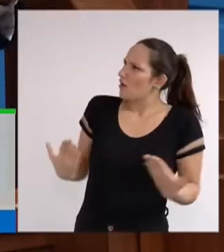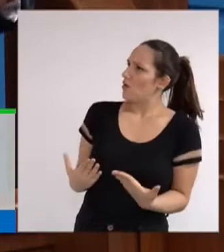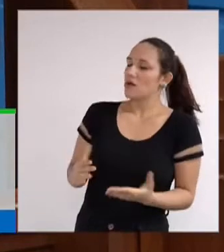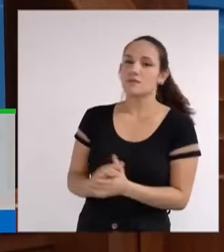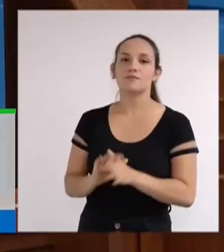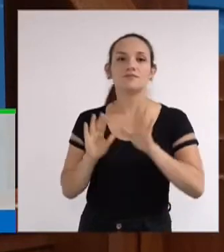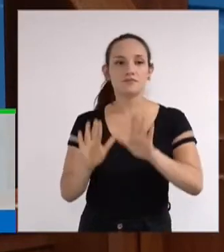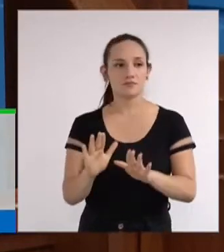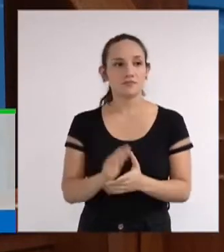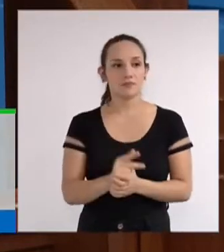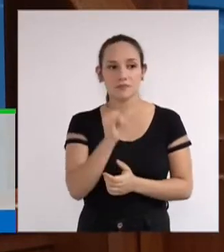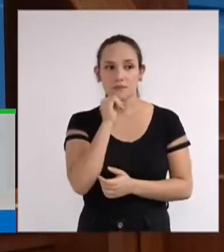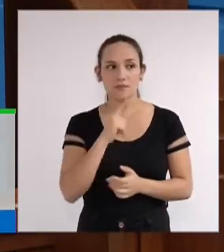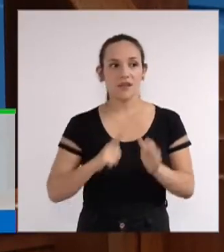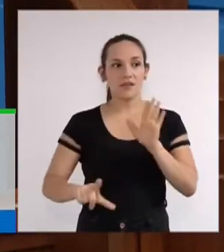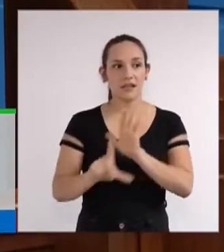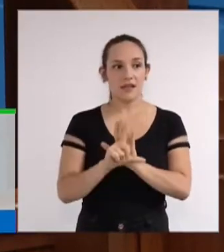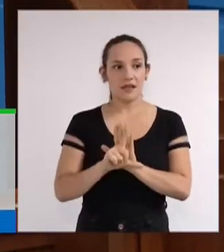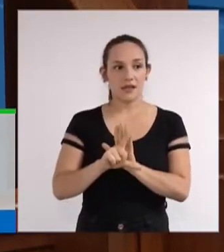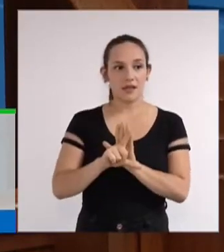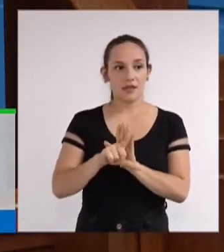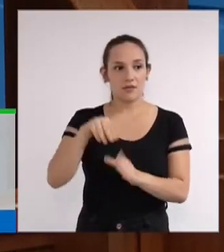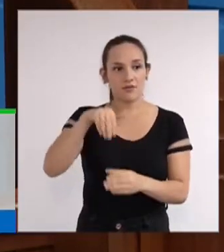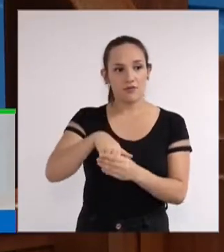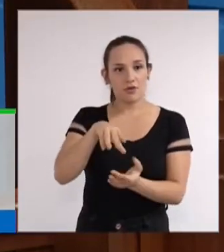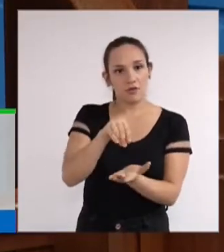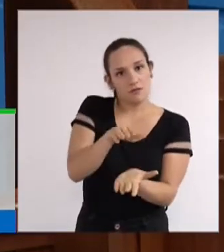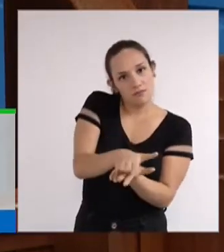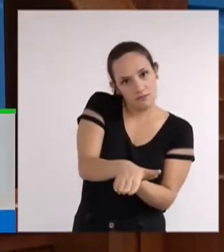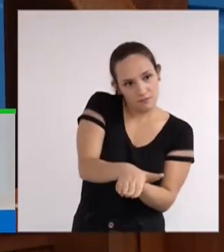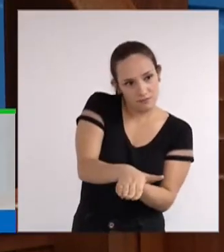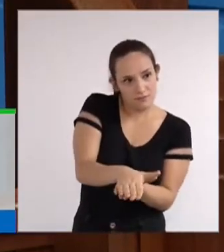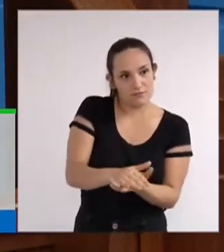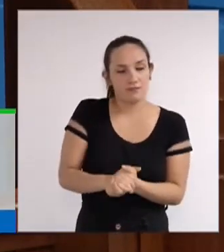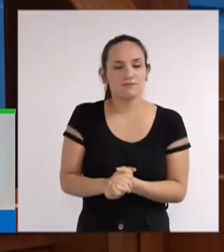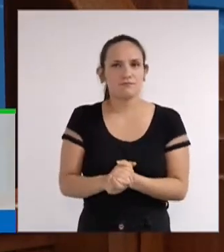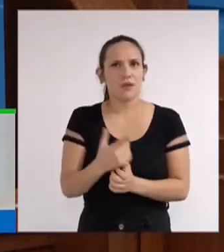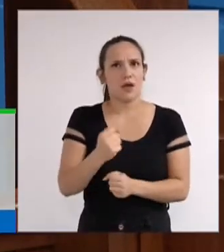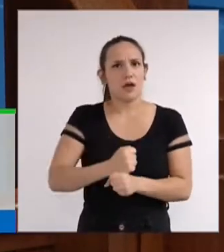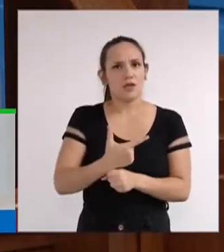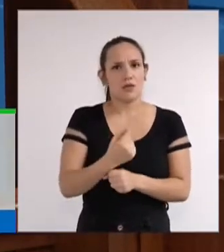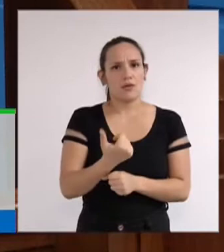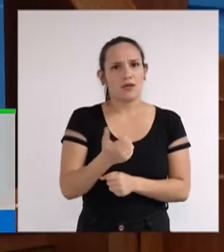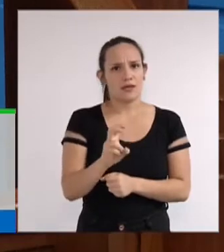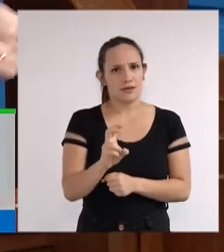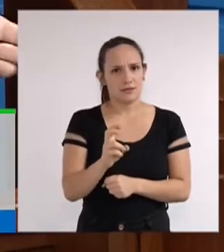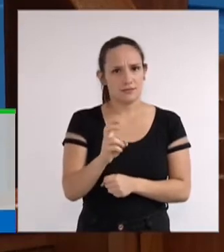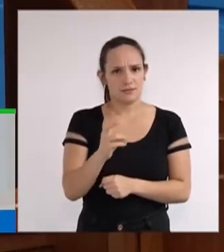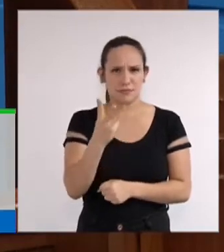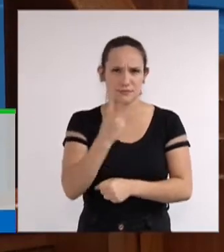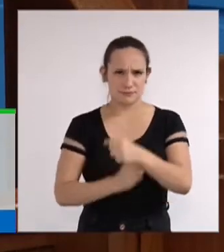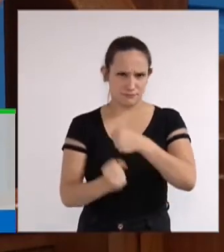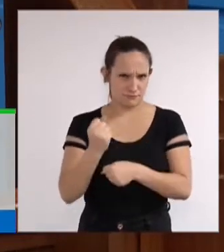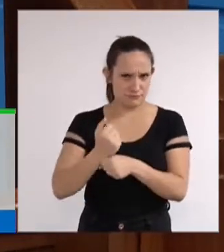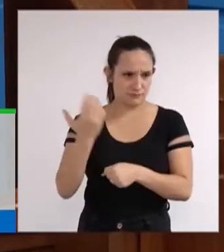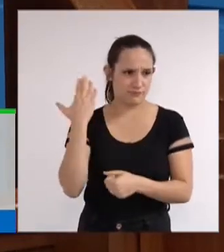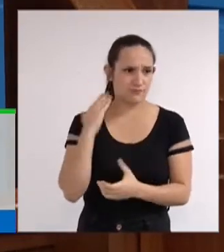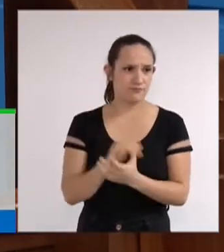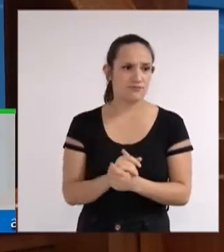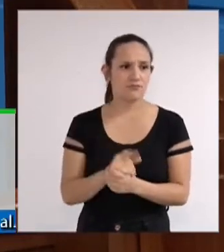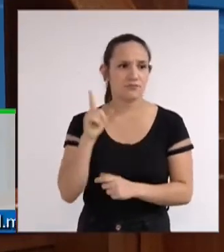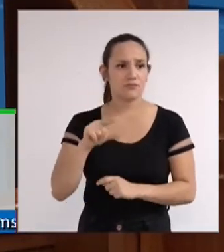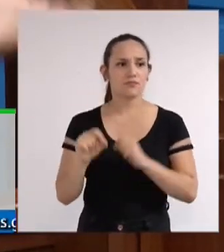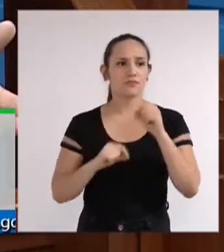voto impresso veio na ordem jurídica, em 2015, há 3 anos, ela veio justamente para